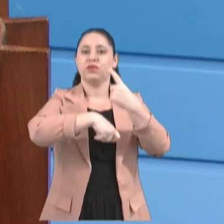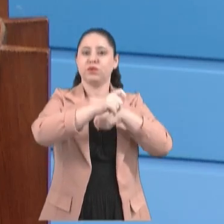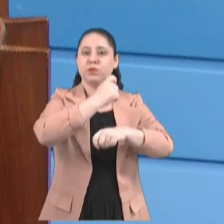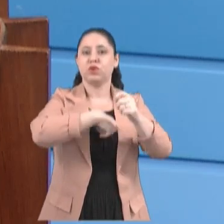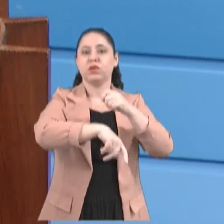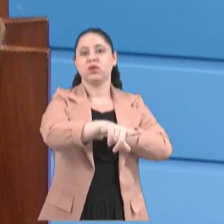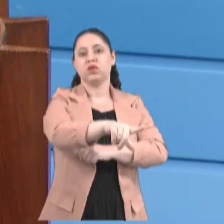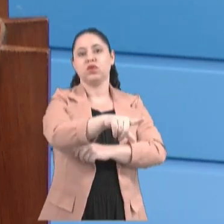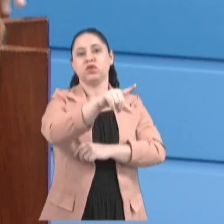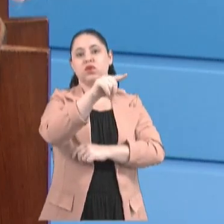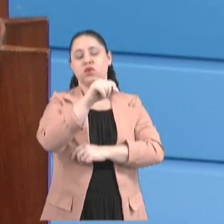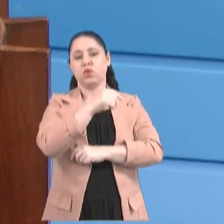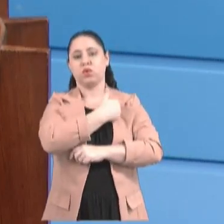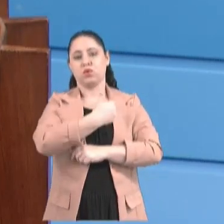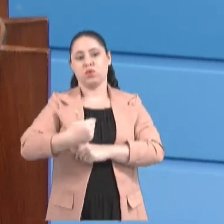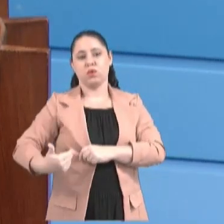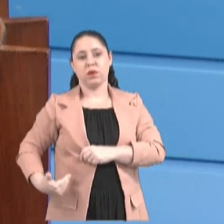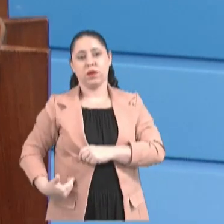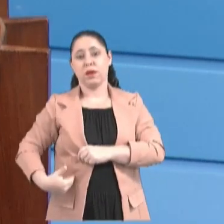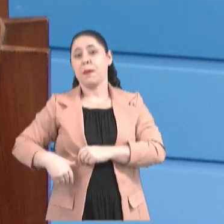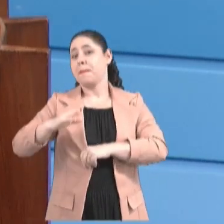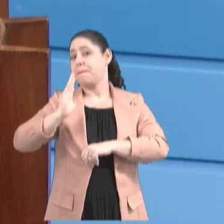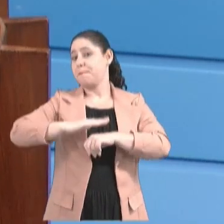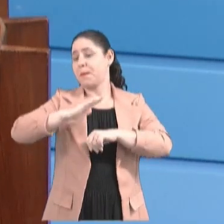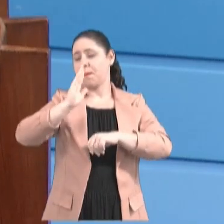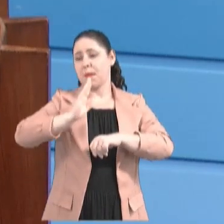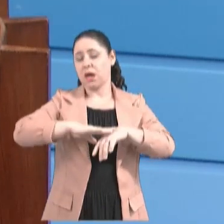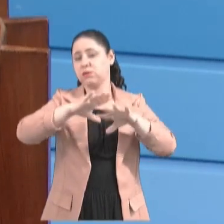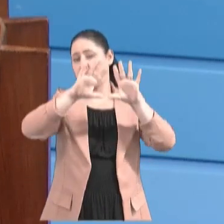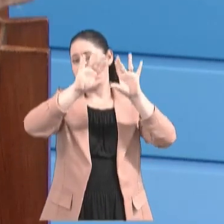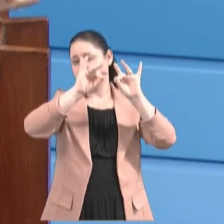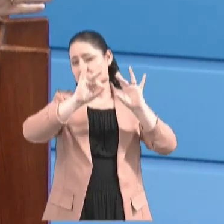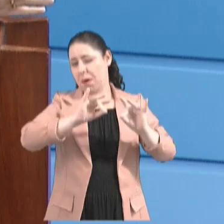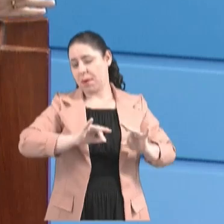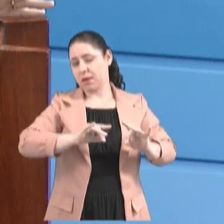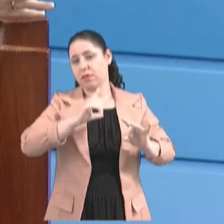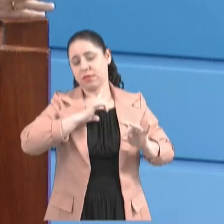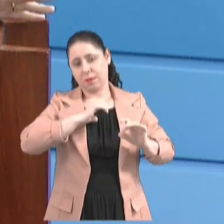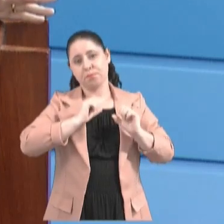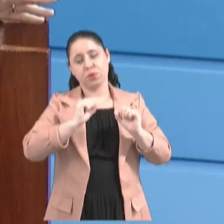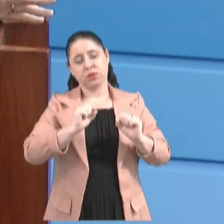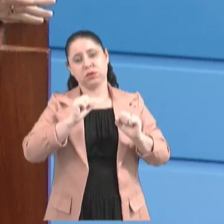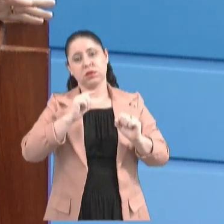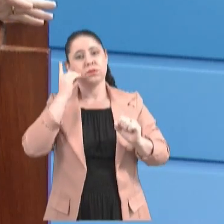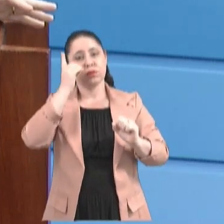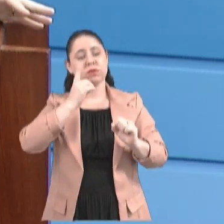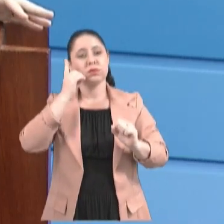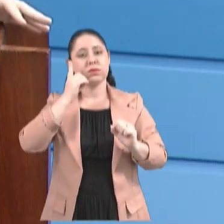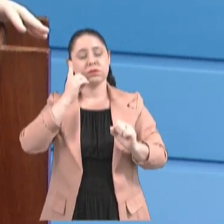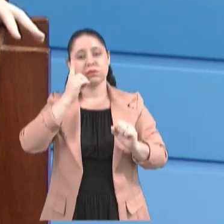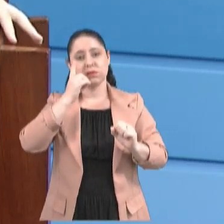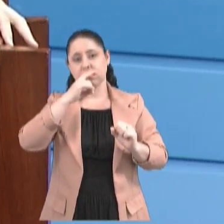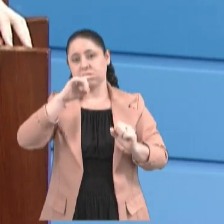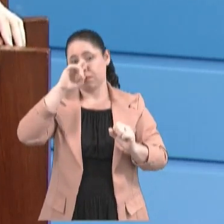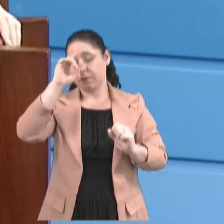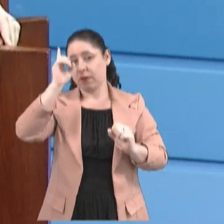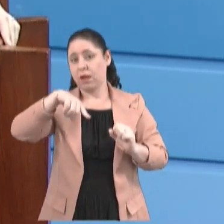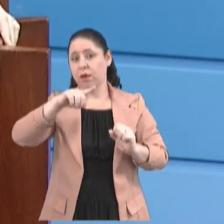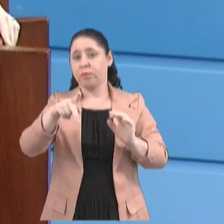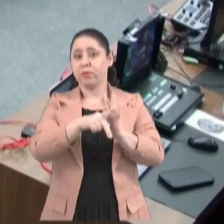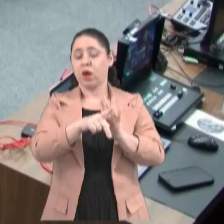de escolha do senhor governador, que por mais discricionário que possa ser, deputado Zeca, é um